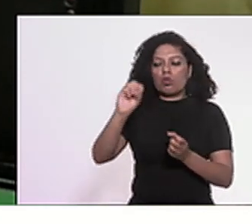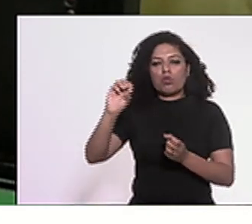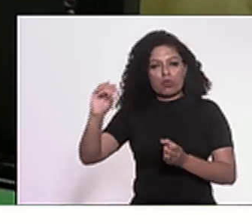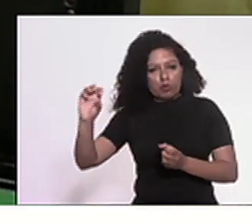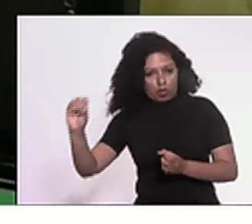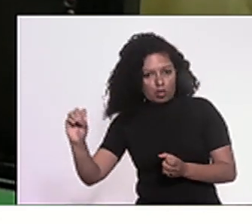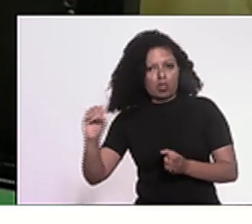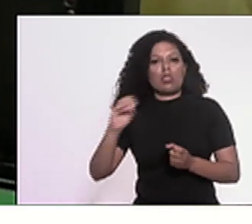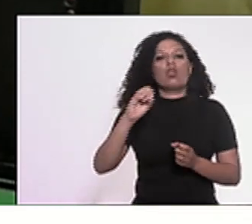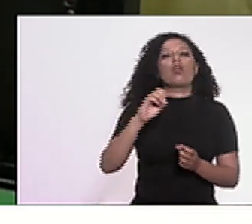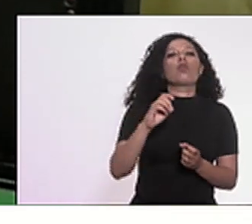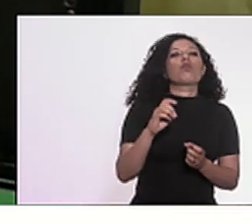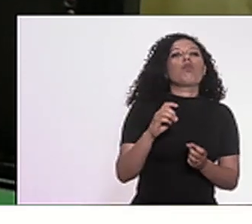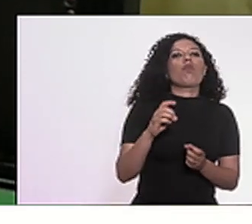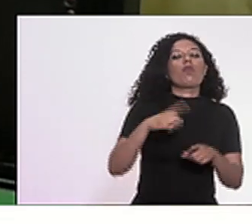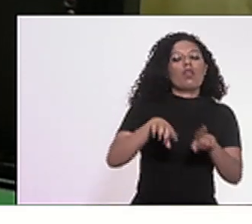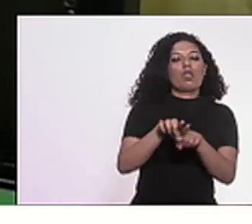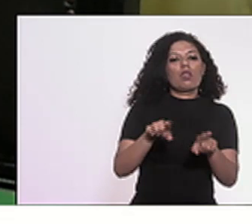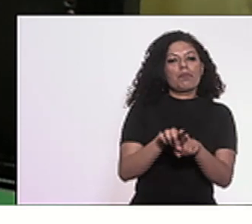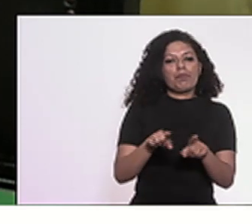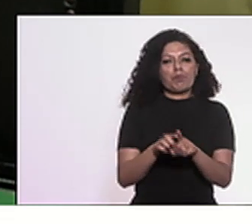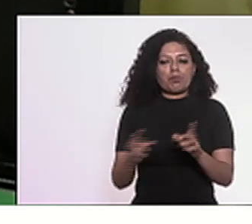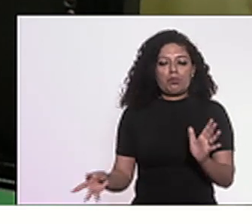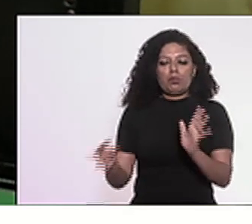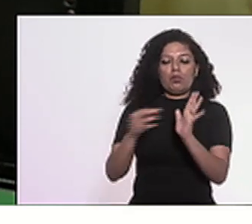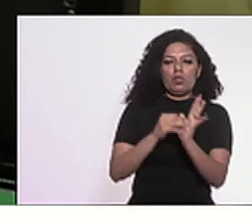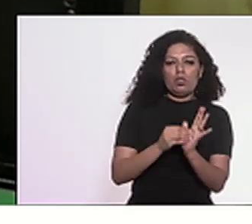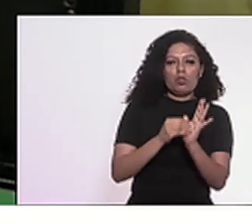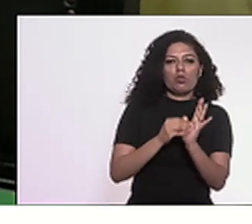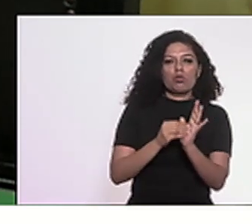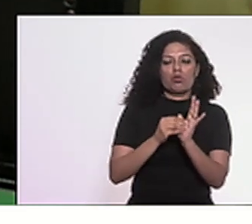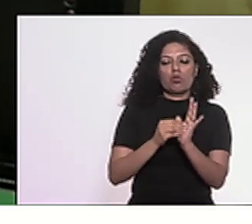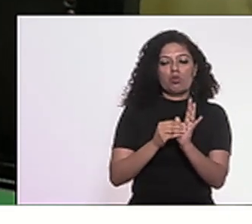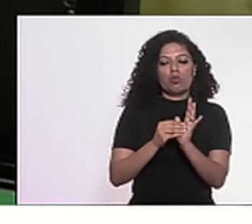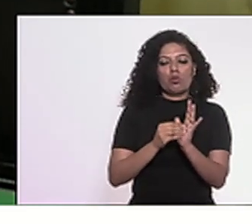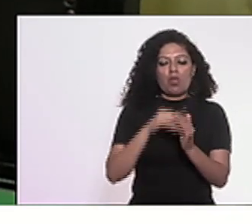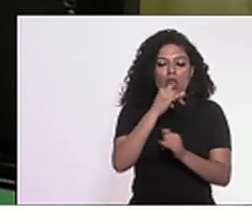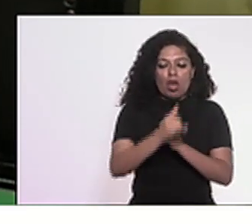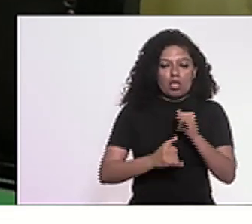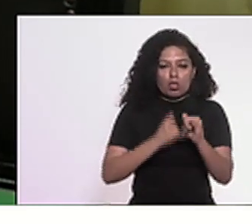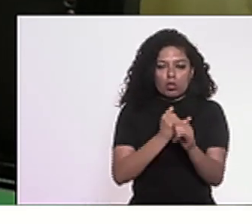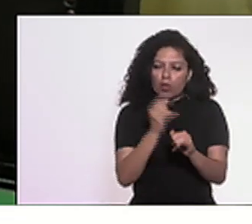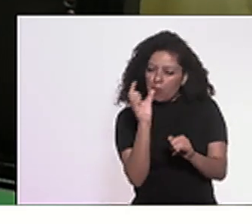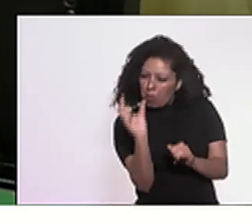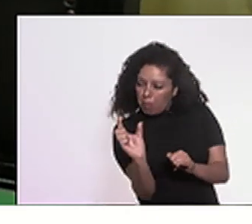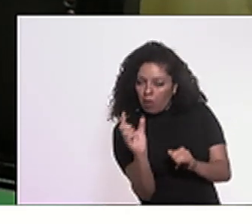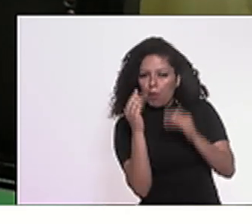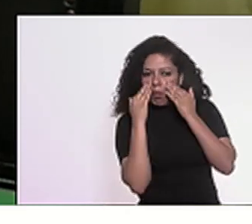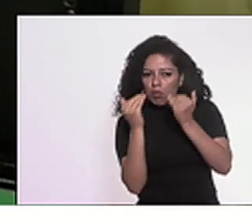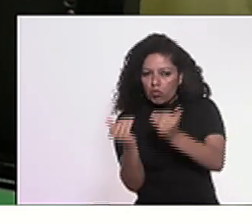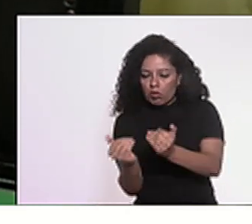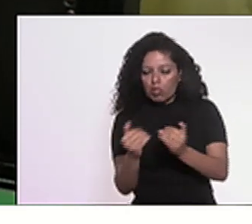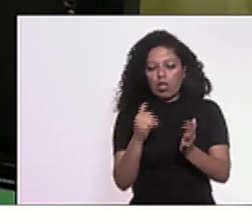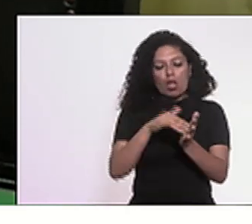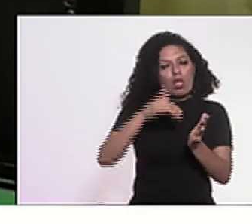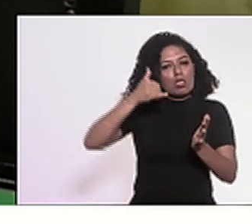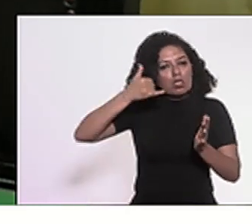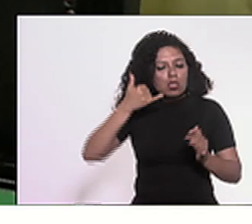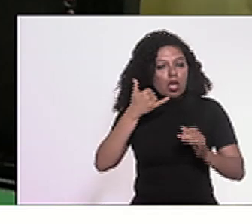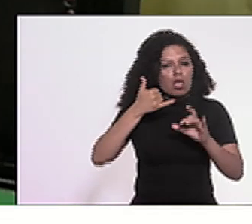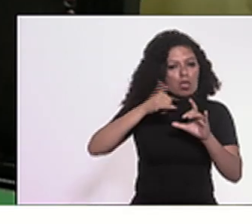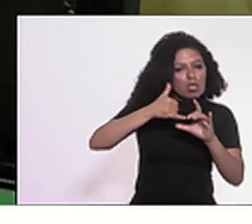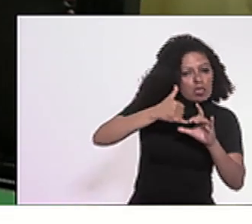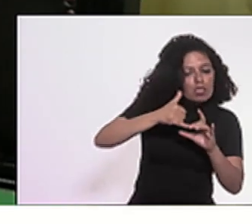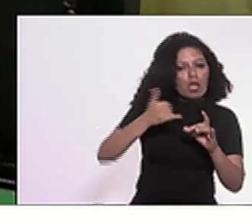fim pela mesa diretora e pela inclusão de um ícone no site da Alerj na internet. O atendimento por telefone, WhatsApp